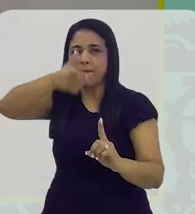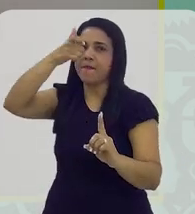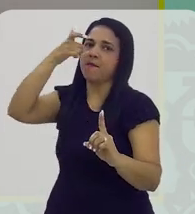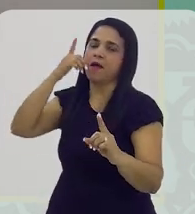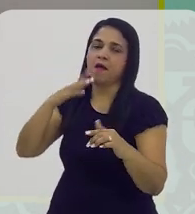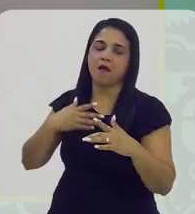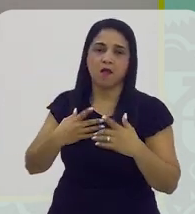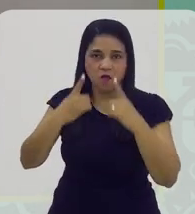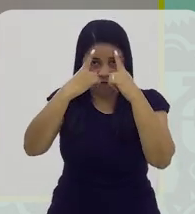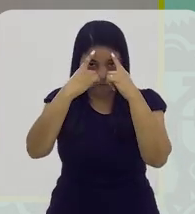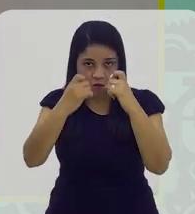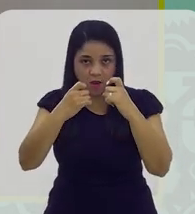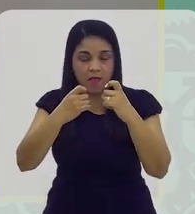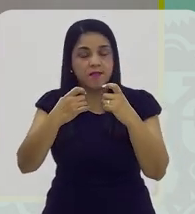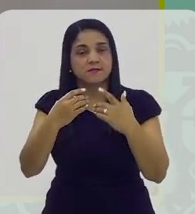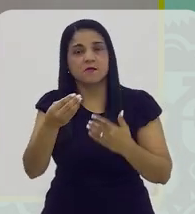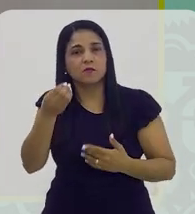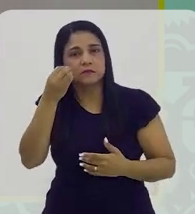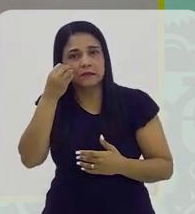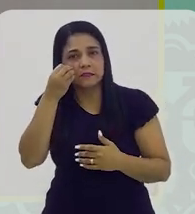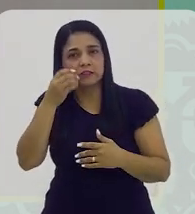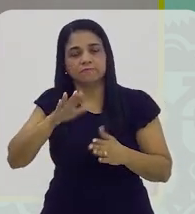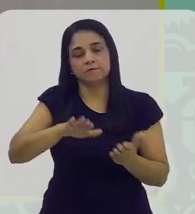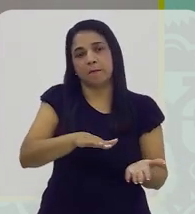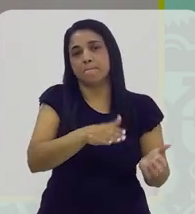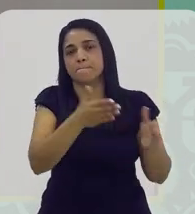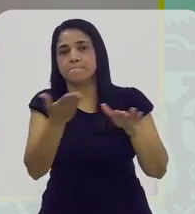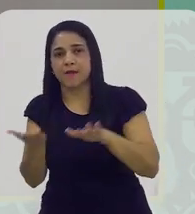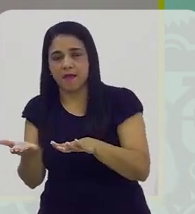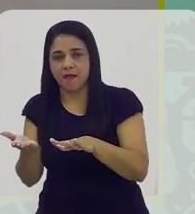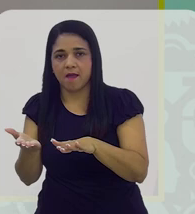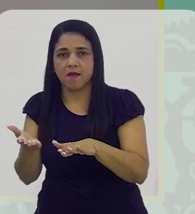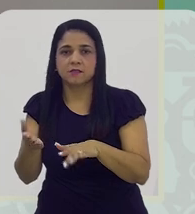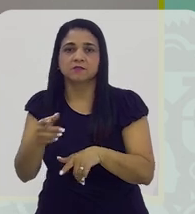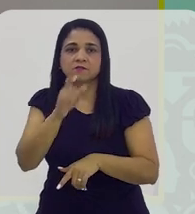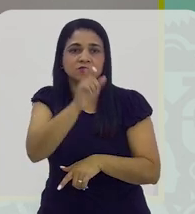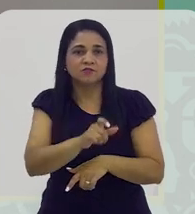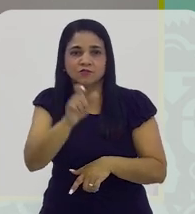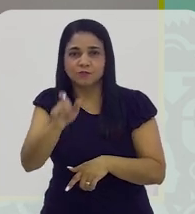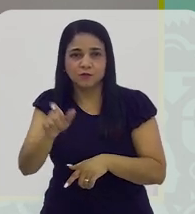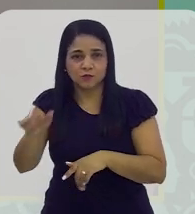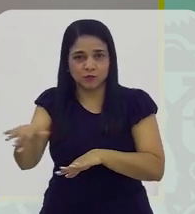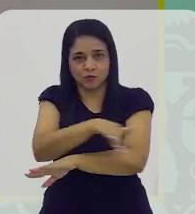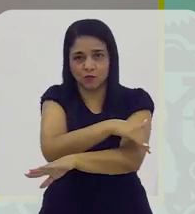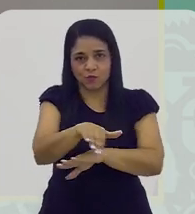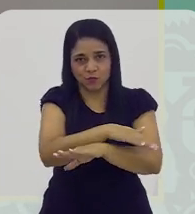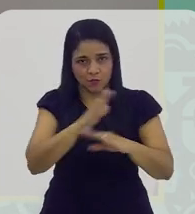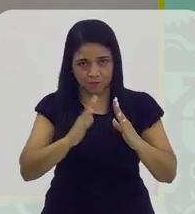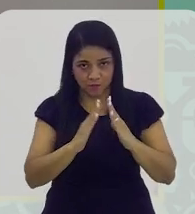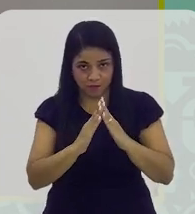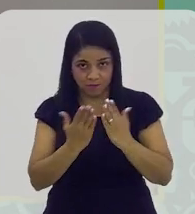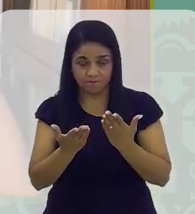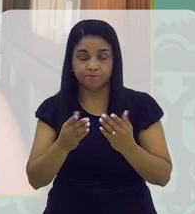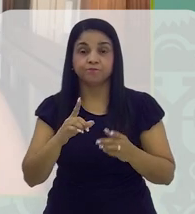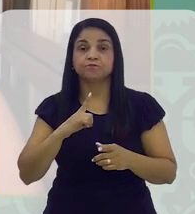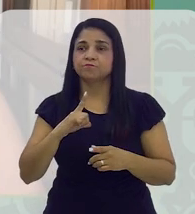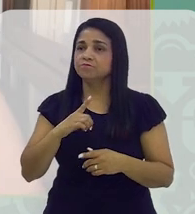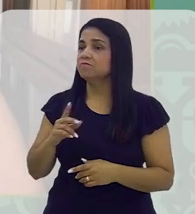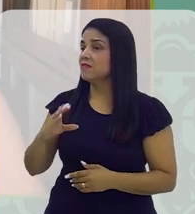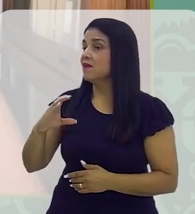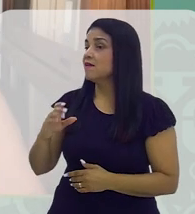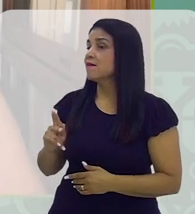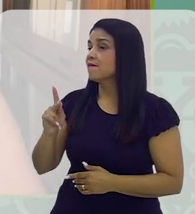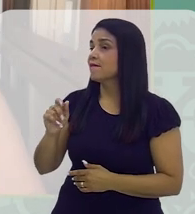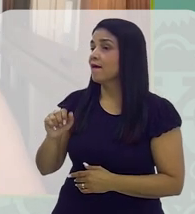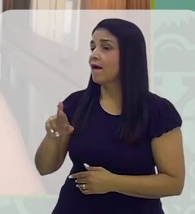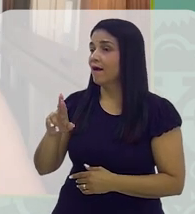Sim. uma agressão, até tentativa de assassinato de pessoas em situação de rua. E aí eu quero